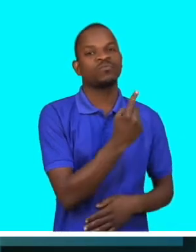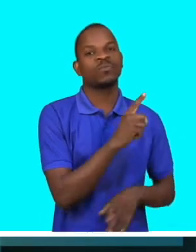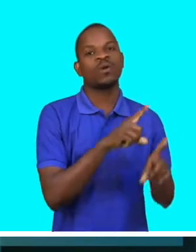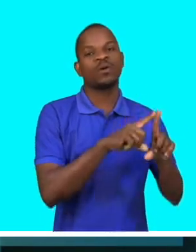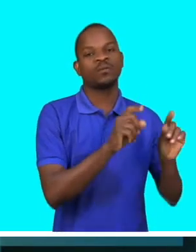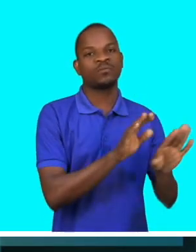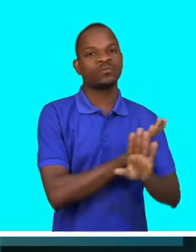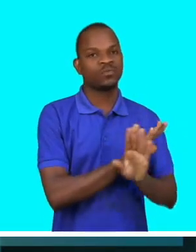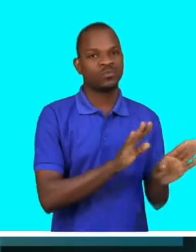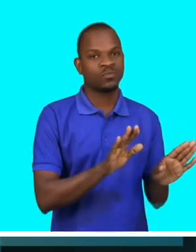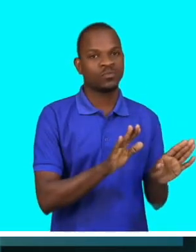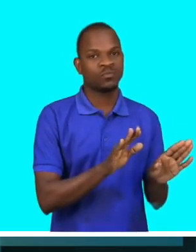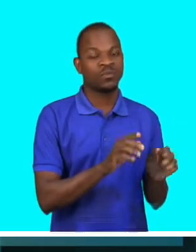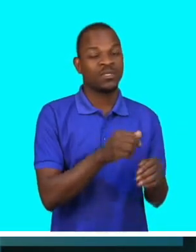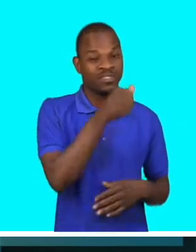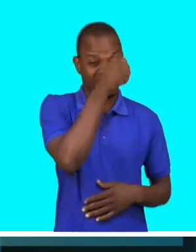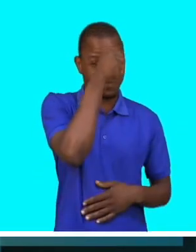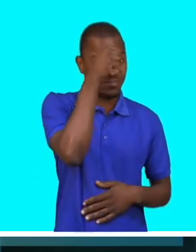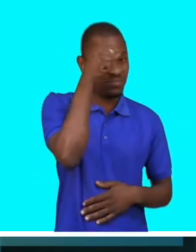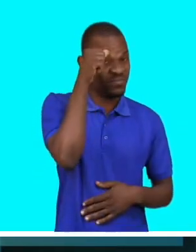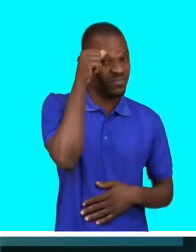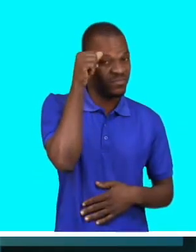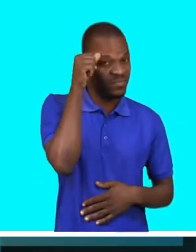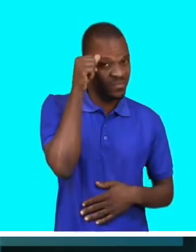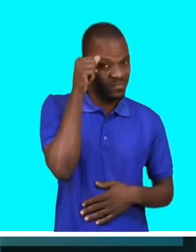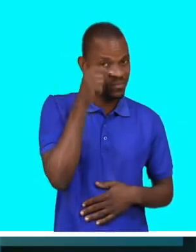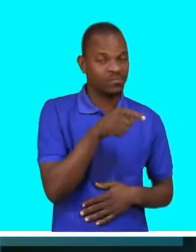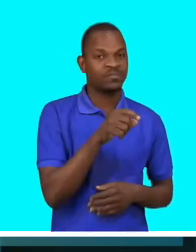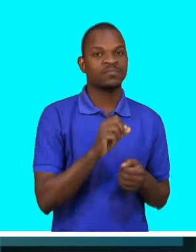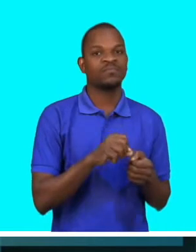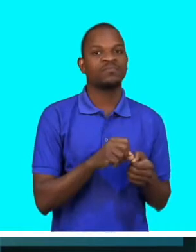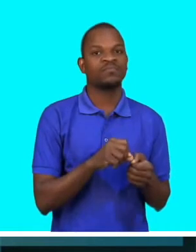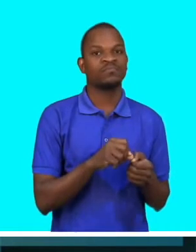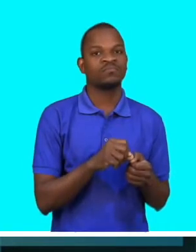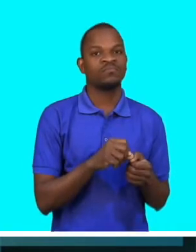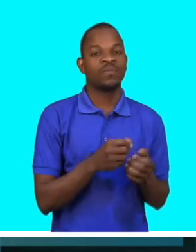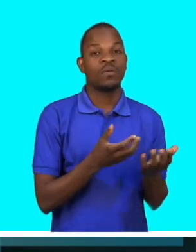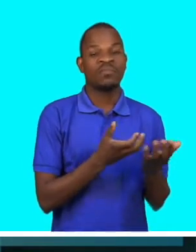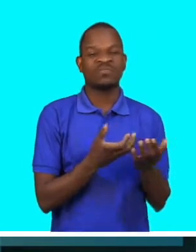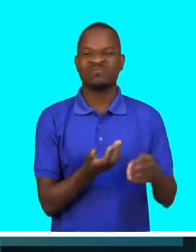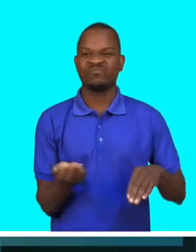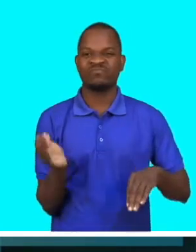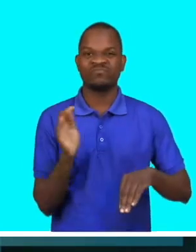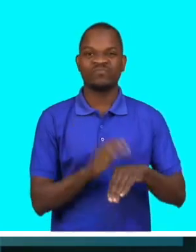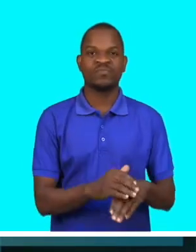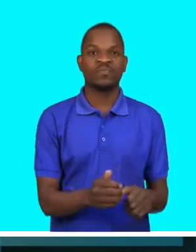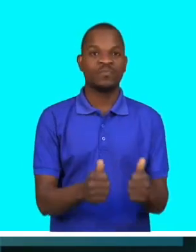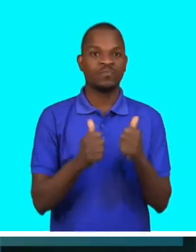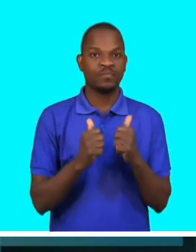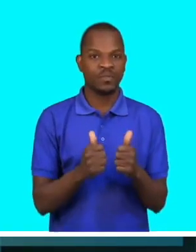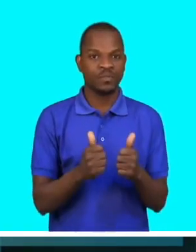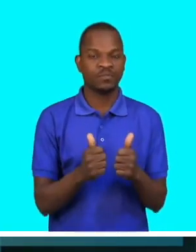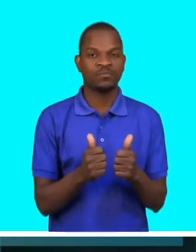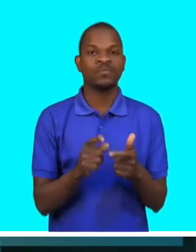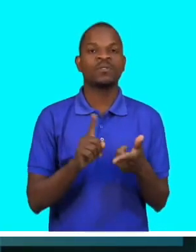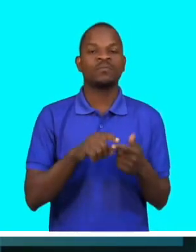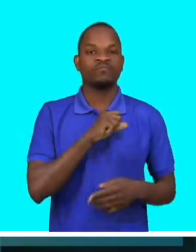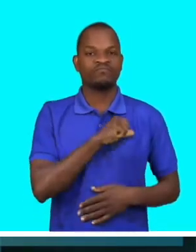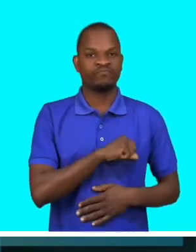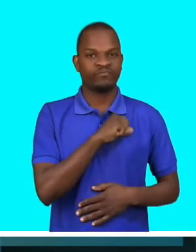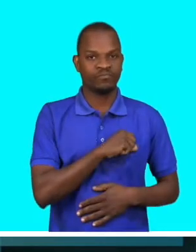caneta mesmo. E é muito complicado de fazer de som. É preciso de uma boa técnica mesmo. E de muita